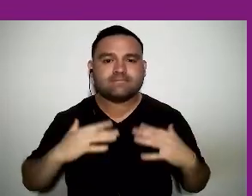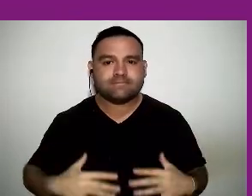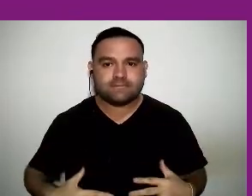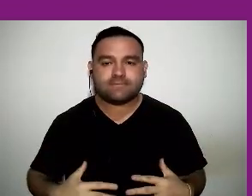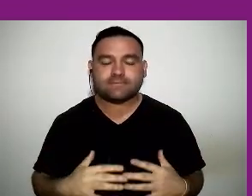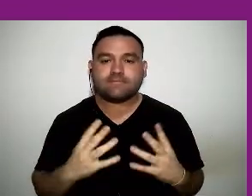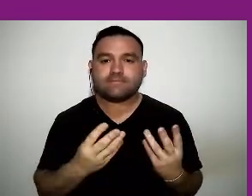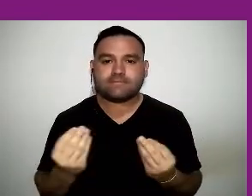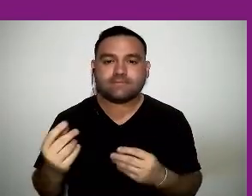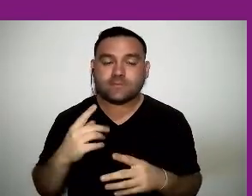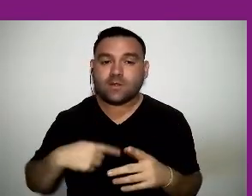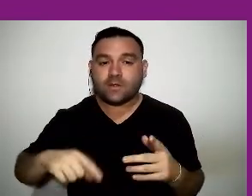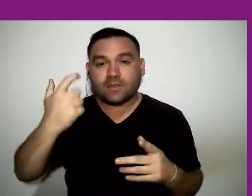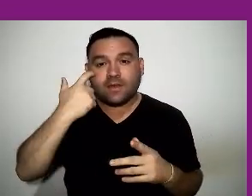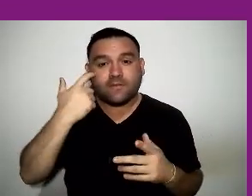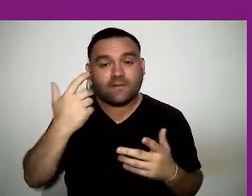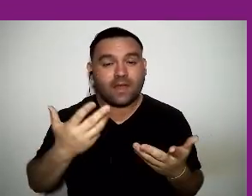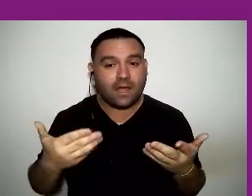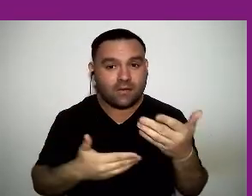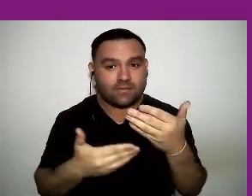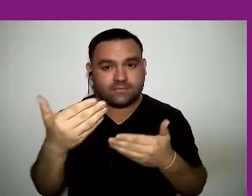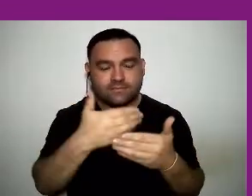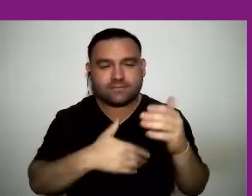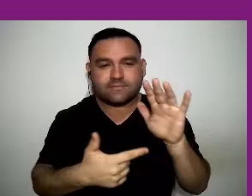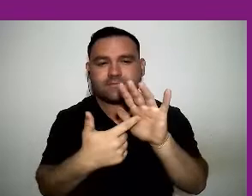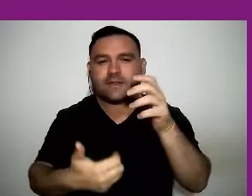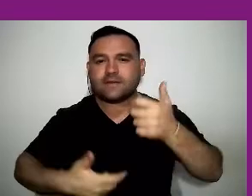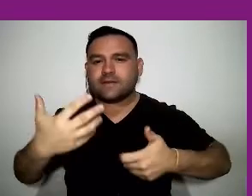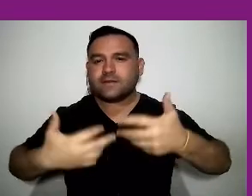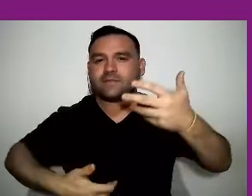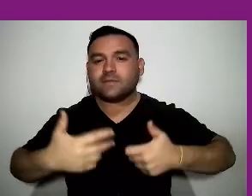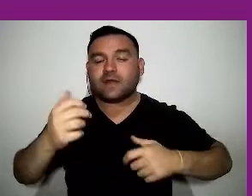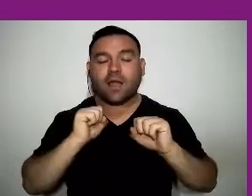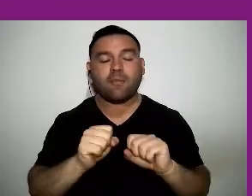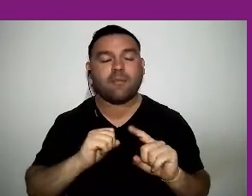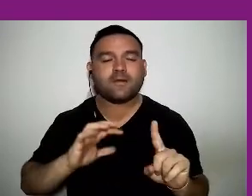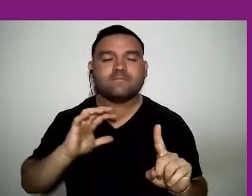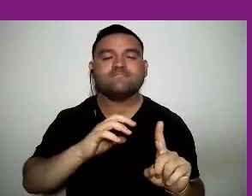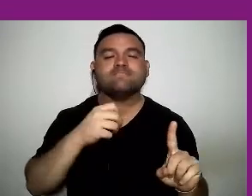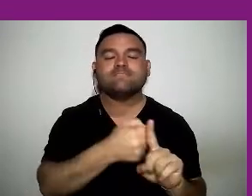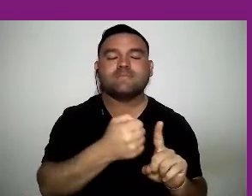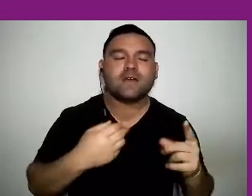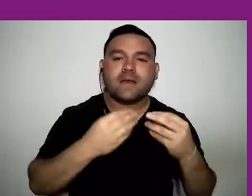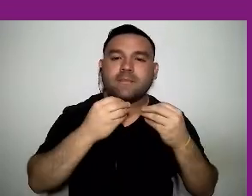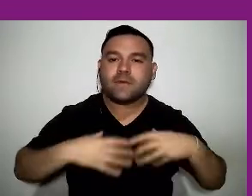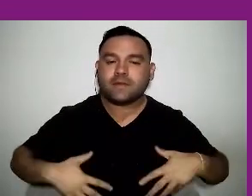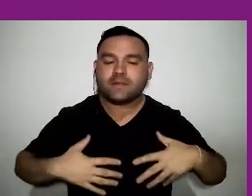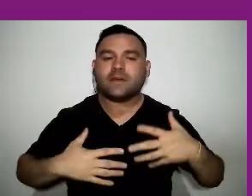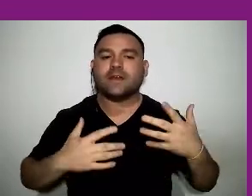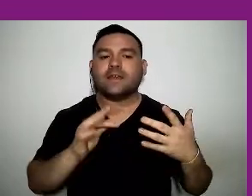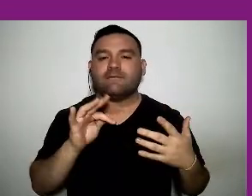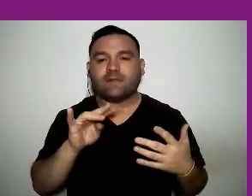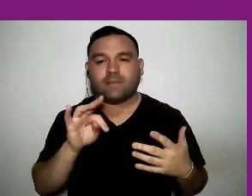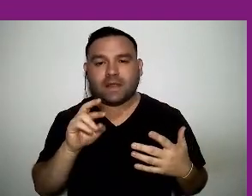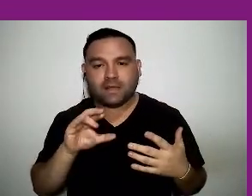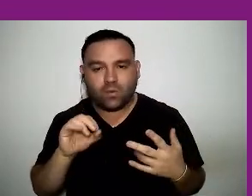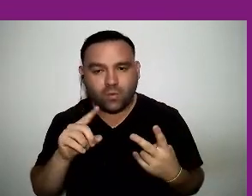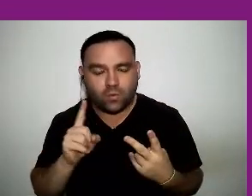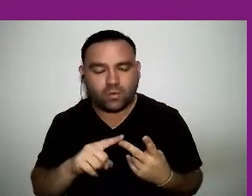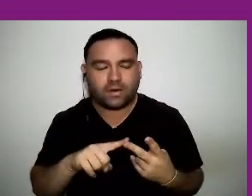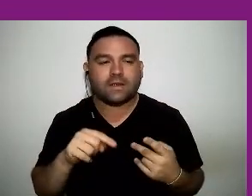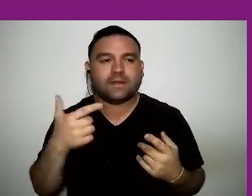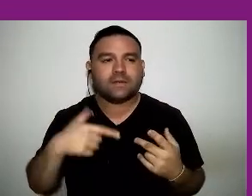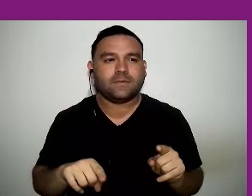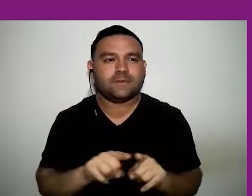inflamatória que nós vamos ver durante essa apresentação, que pode acarretar lesão inflamatória e